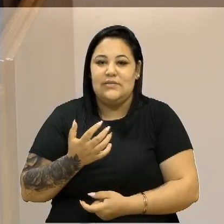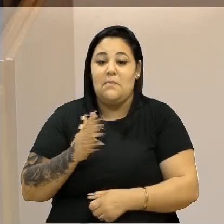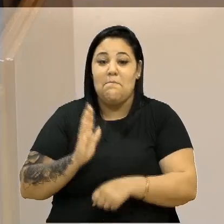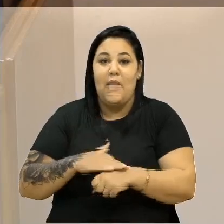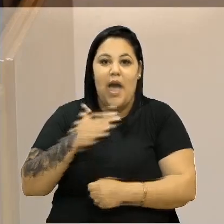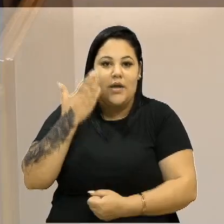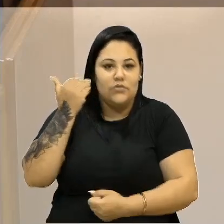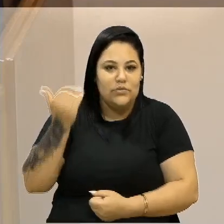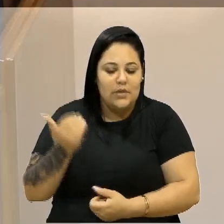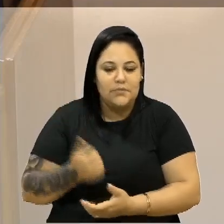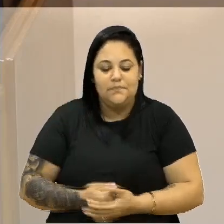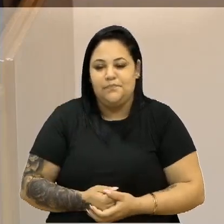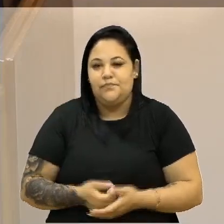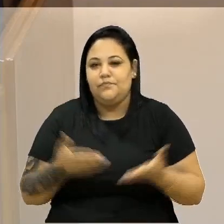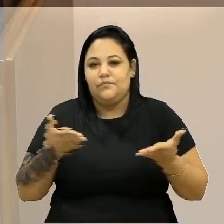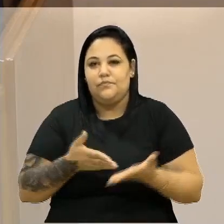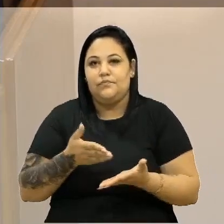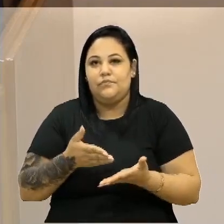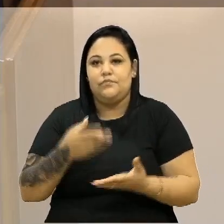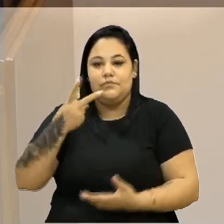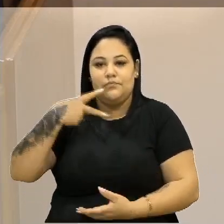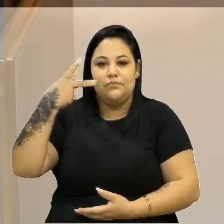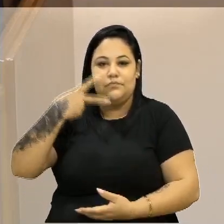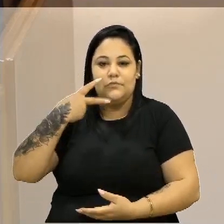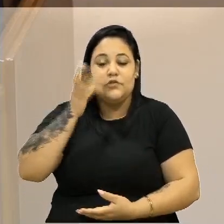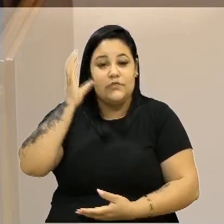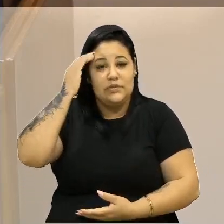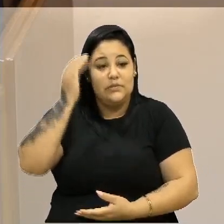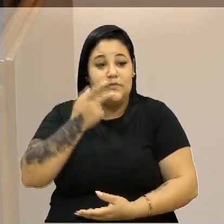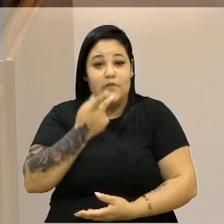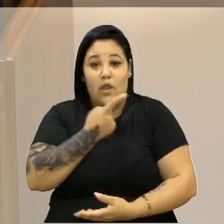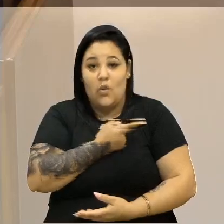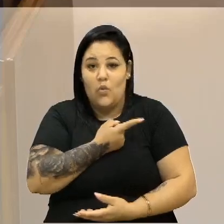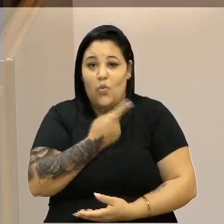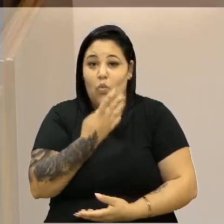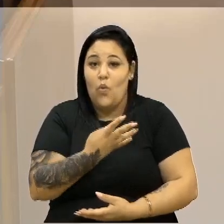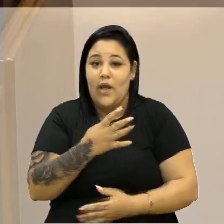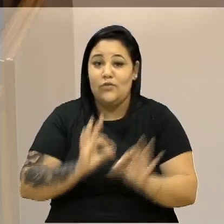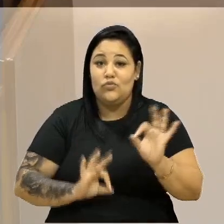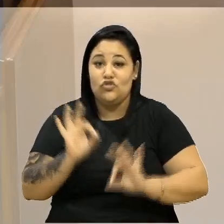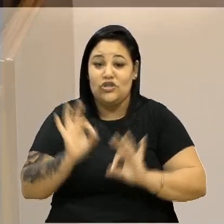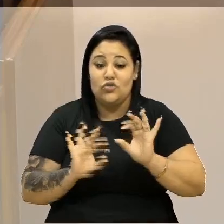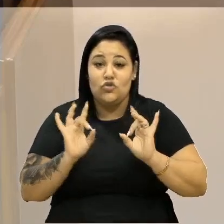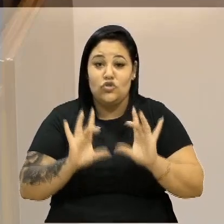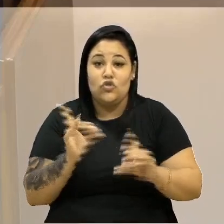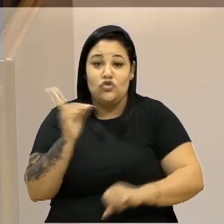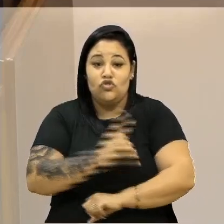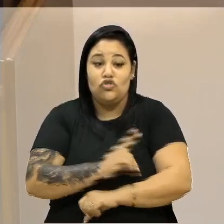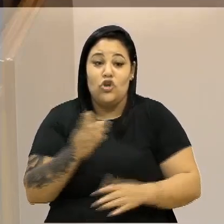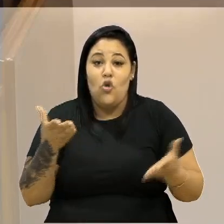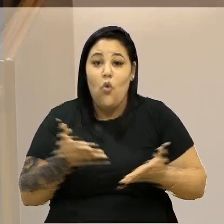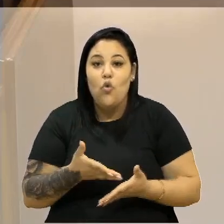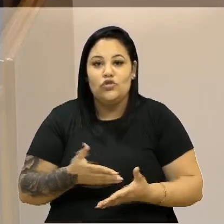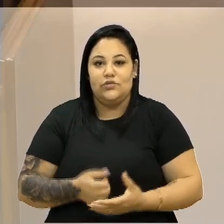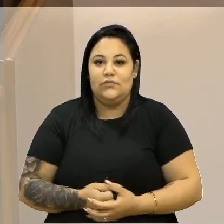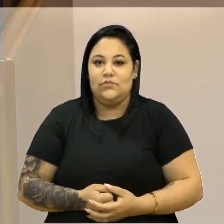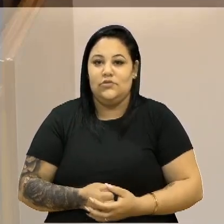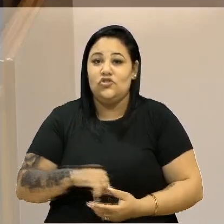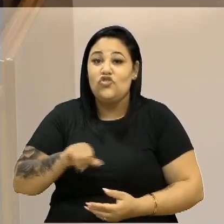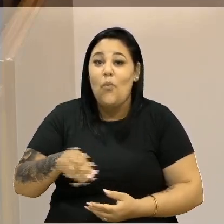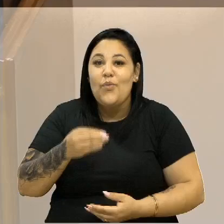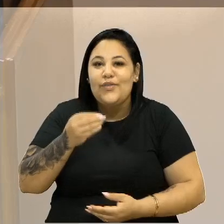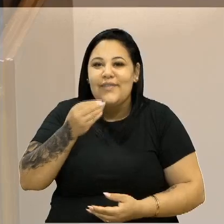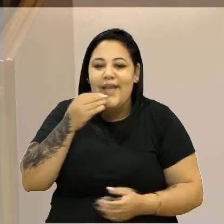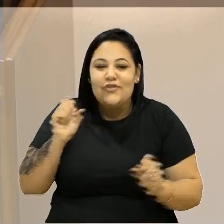sucesso. Agora, o vereador Felipe citou 4 projetos só no dia de hoje de possibilidade